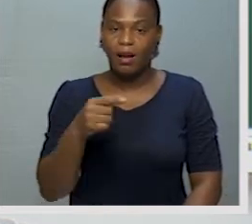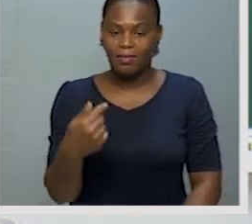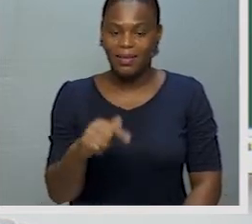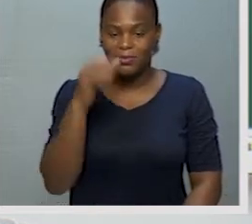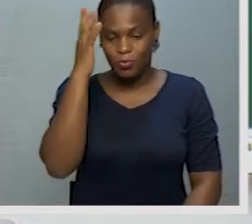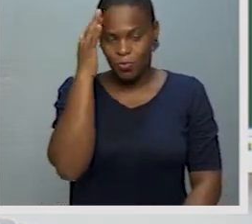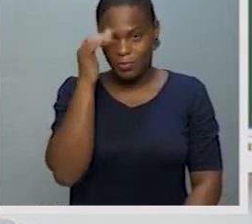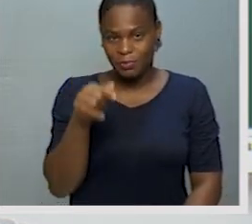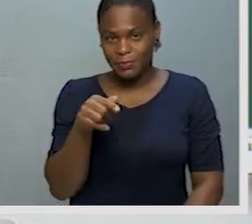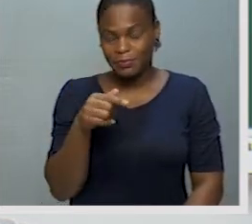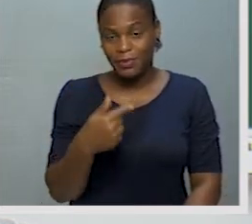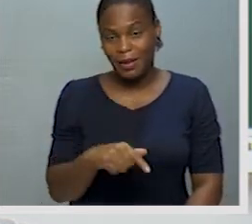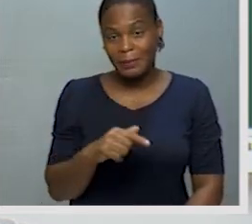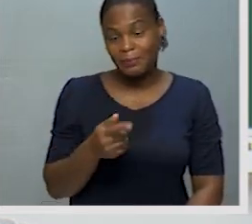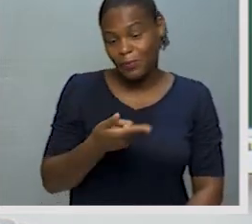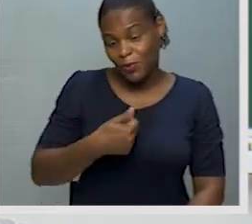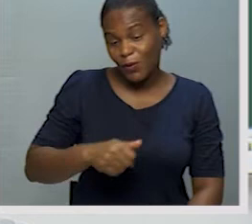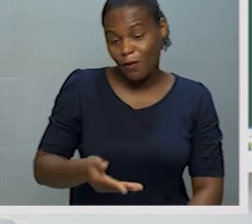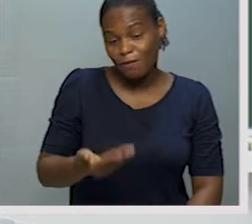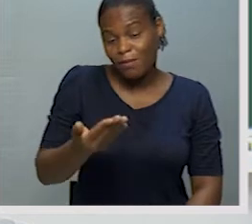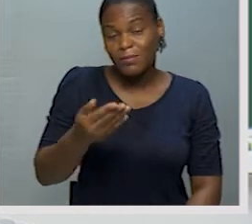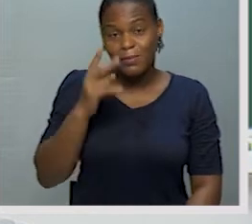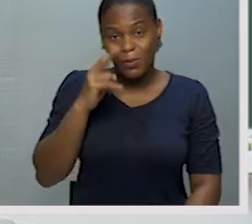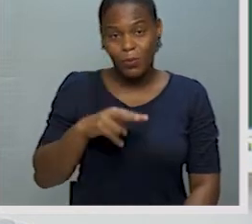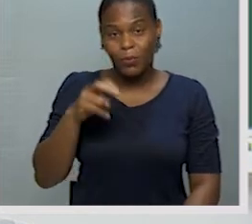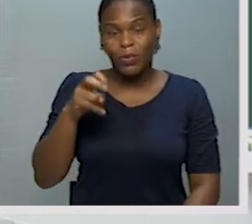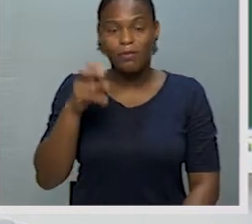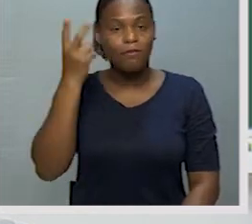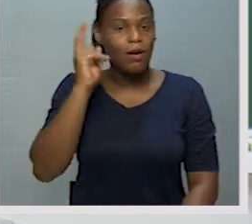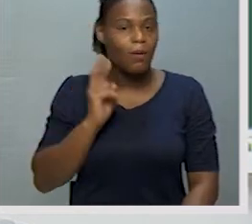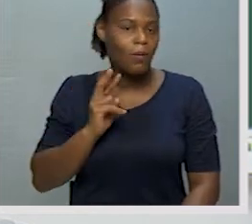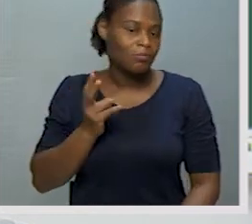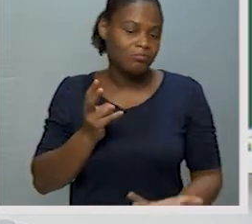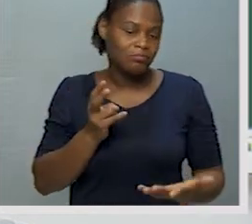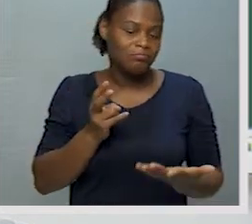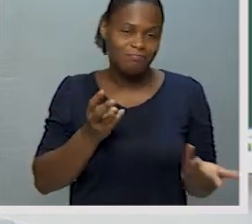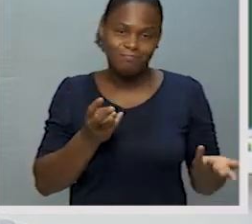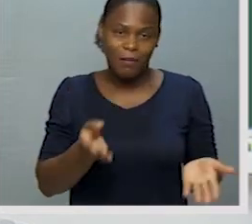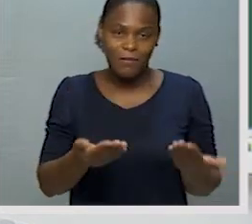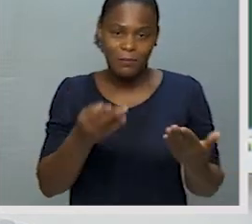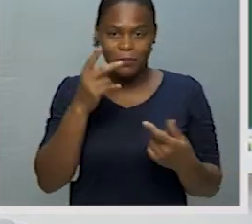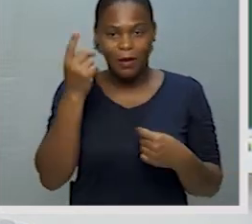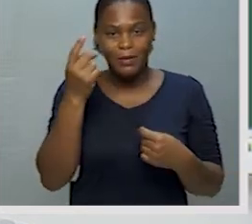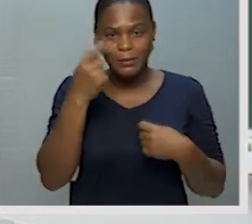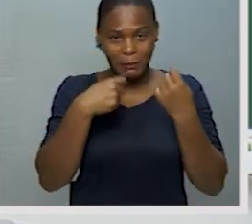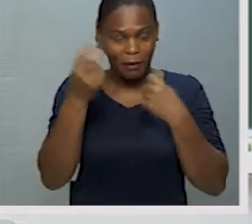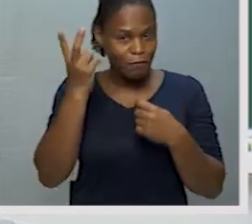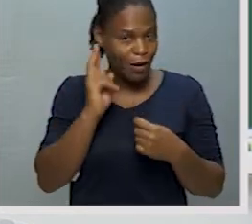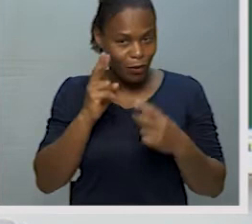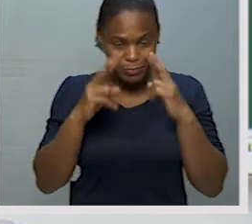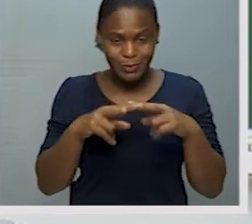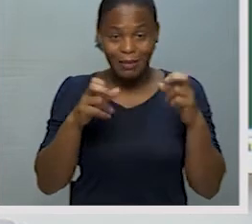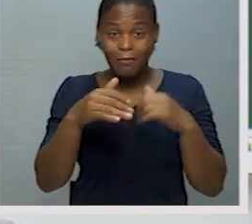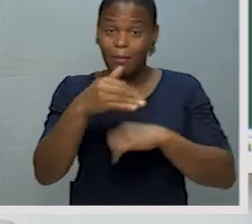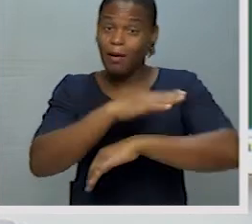Temos a expressão numérica e nós vamos encontrar o valor dessa expressão. Então,